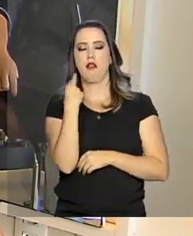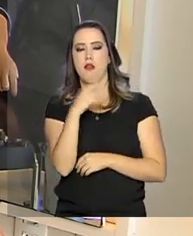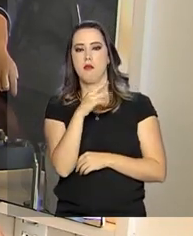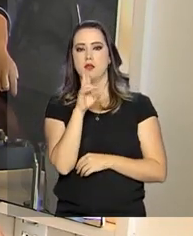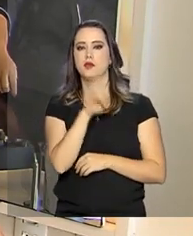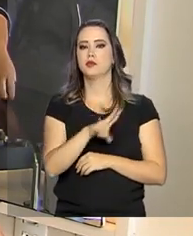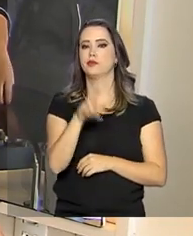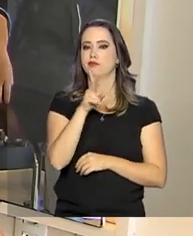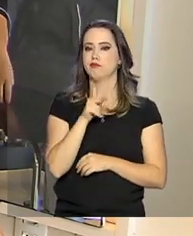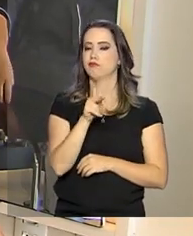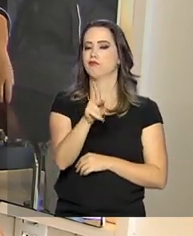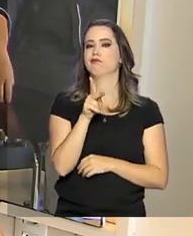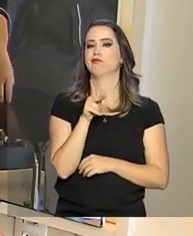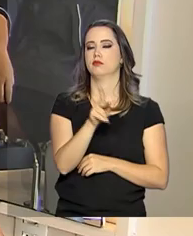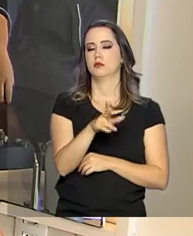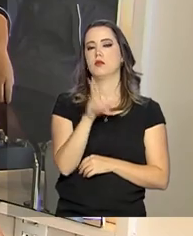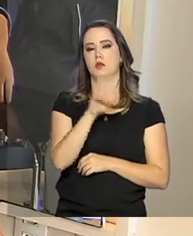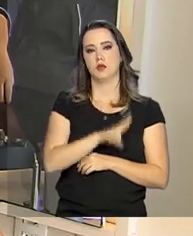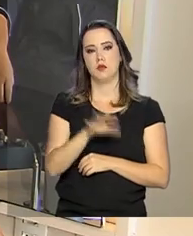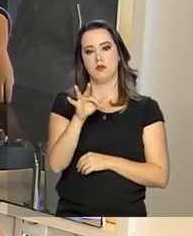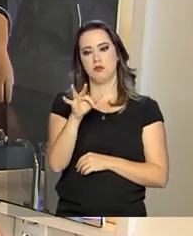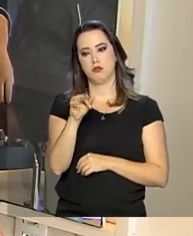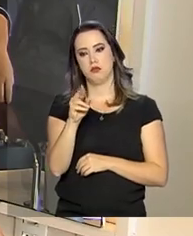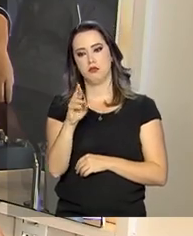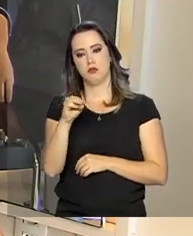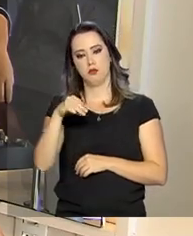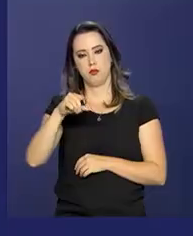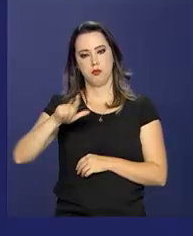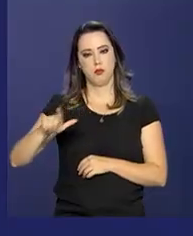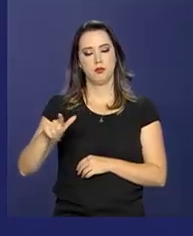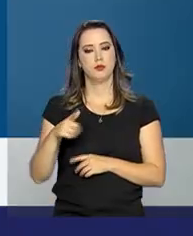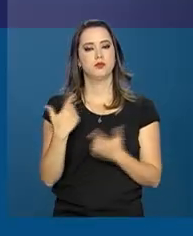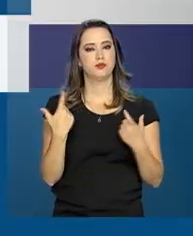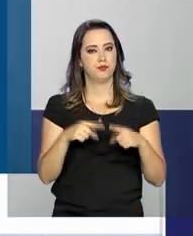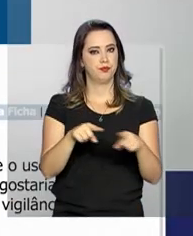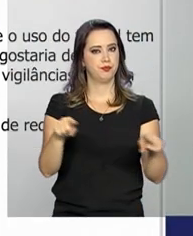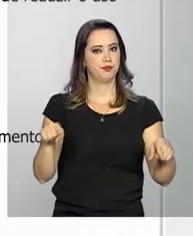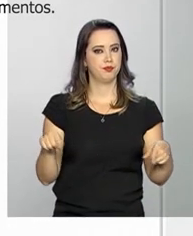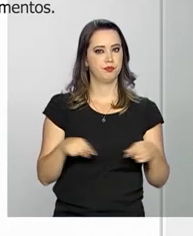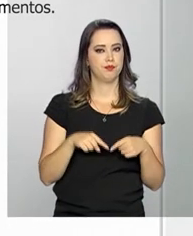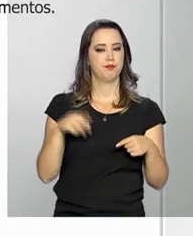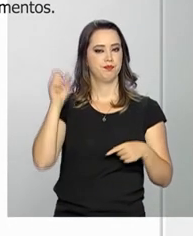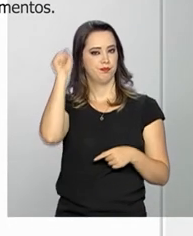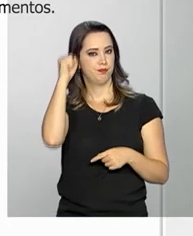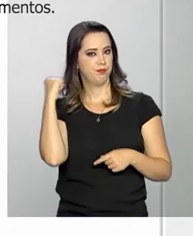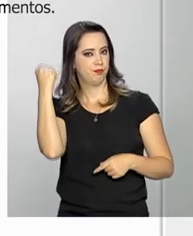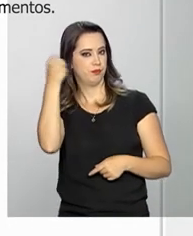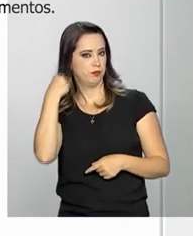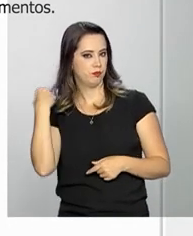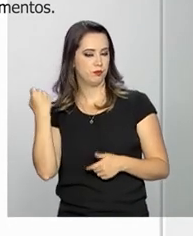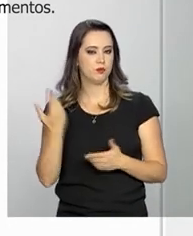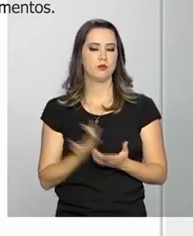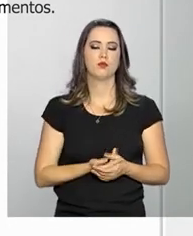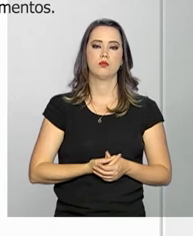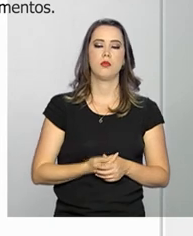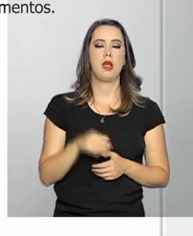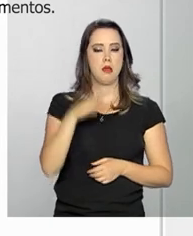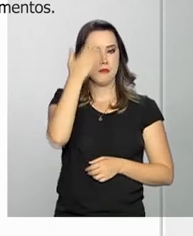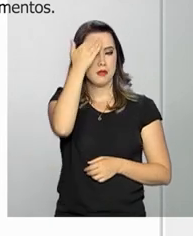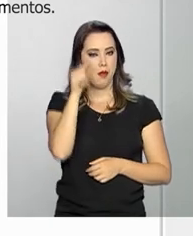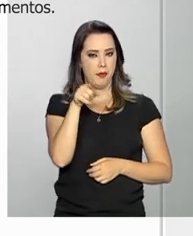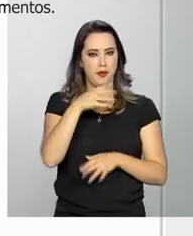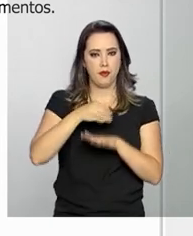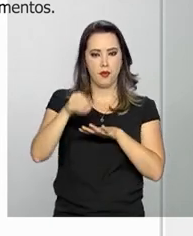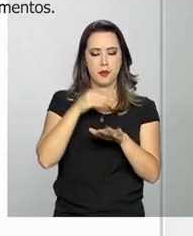sobre o uso recorrente dessa substância em salões de beleza. E para obter informações sobre o uso ilegal de formol e melhorar